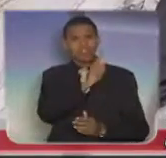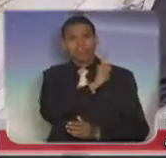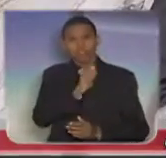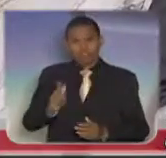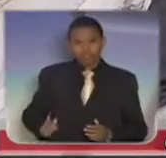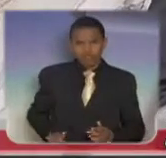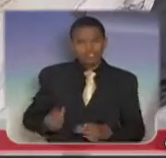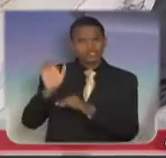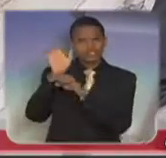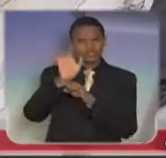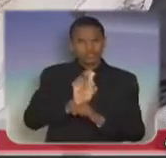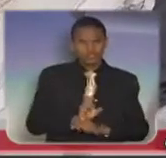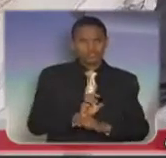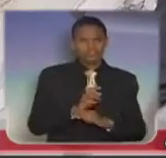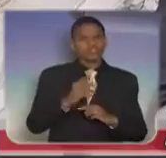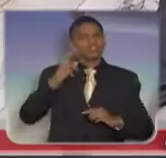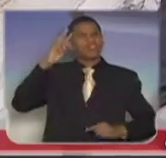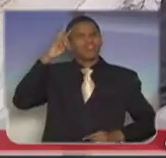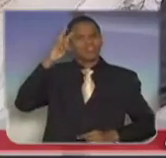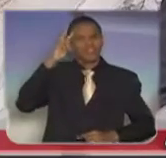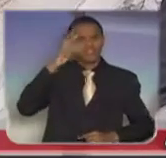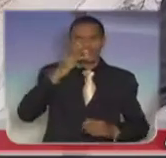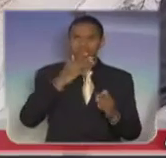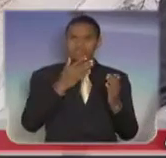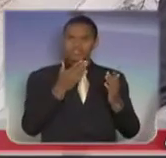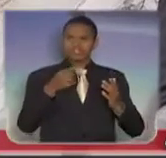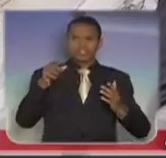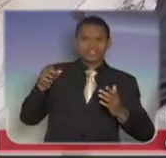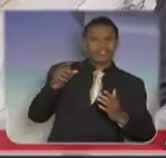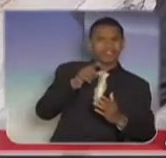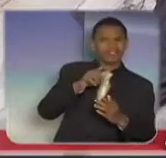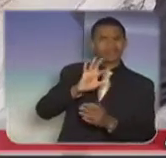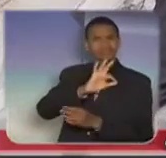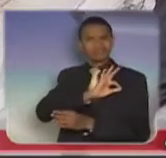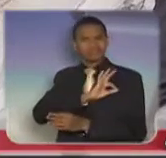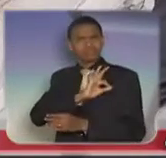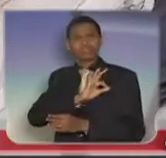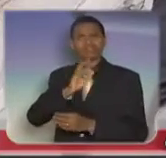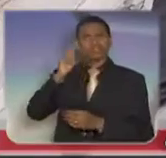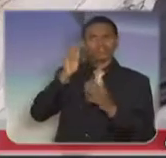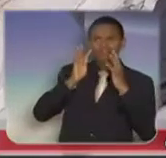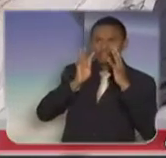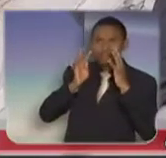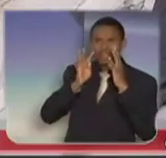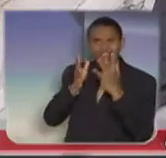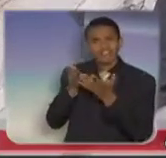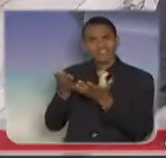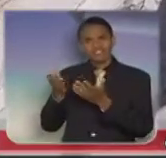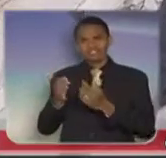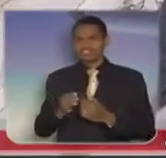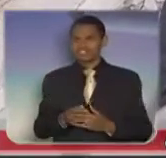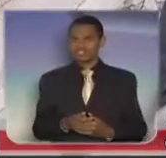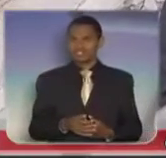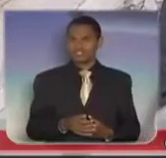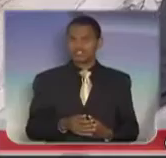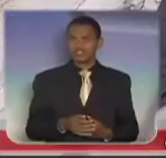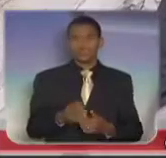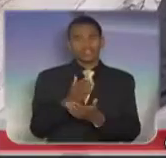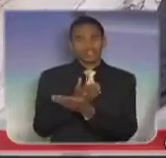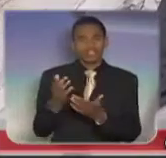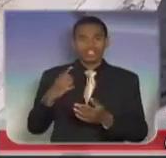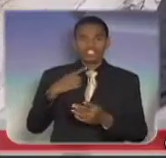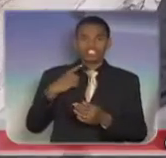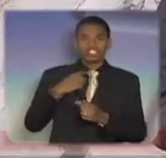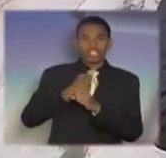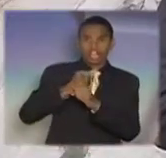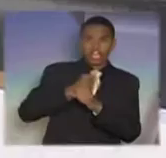que lembre o seu funcionalismo especial das polícias especial da polícia militar dois anos sem